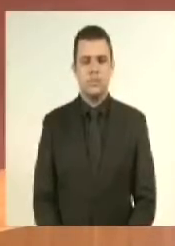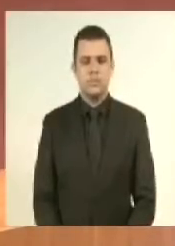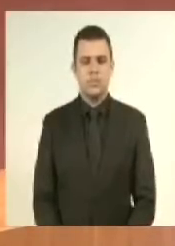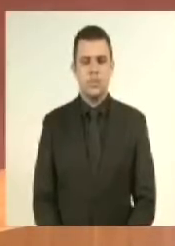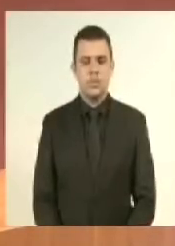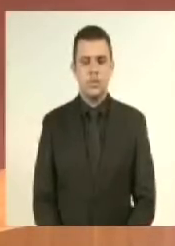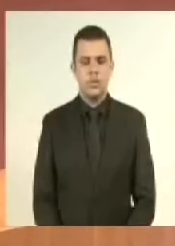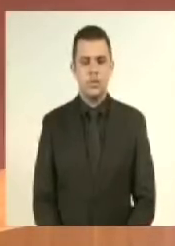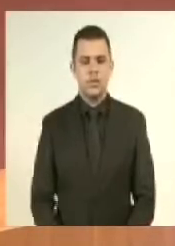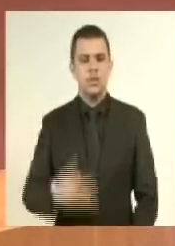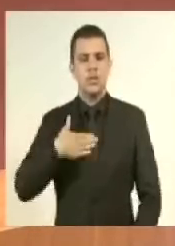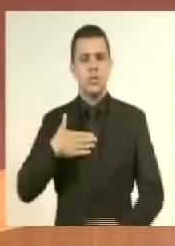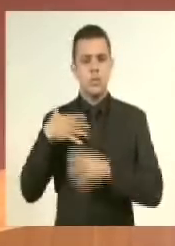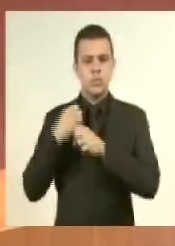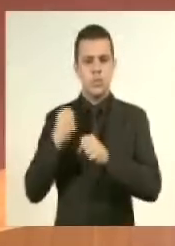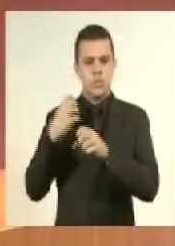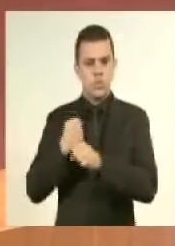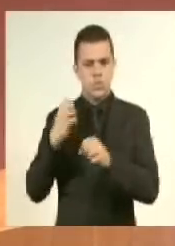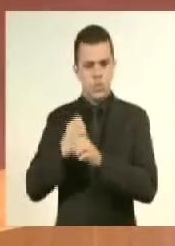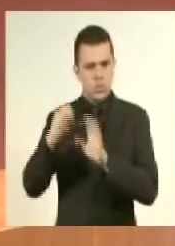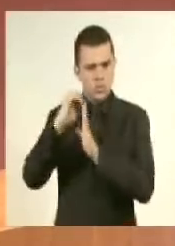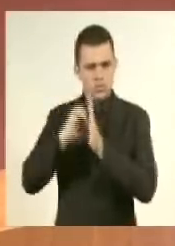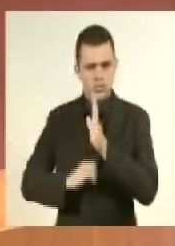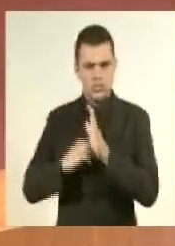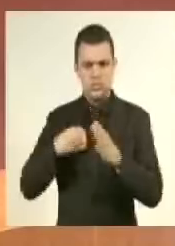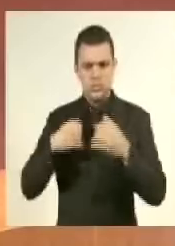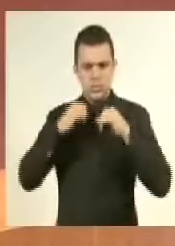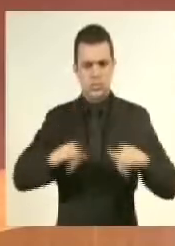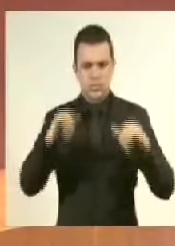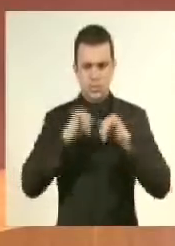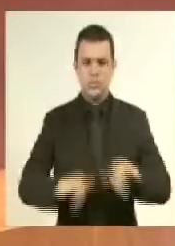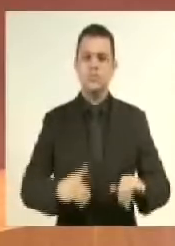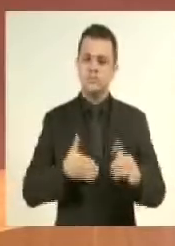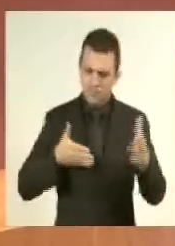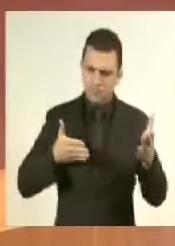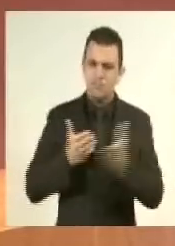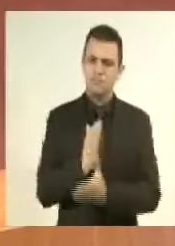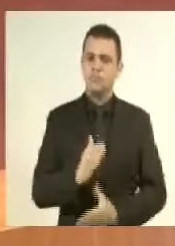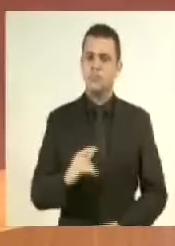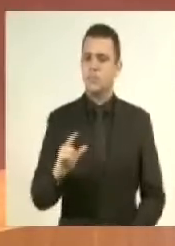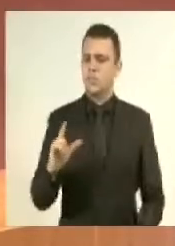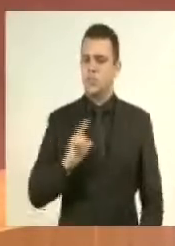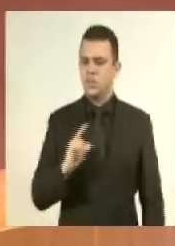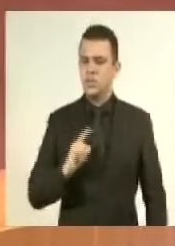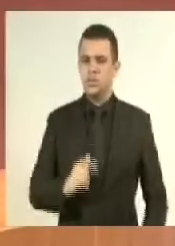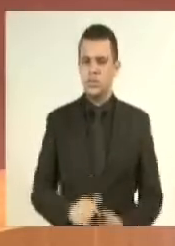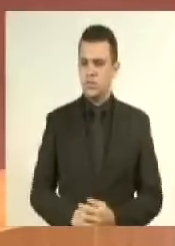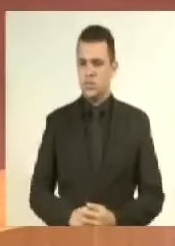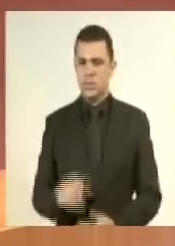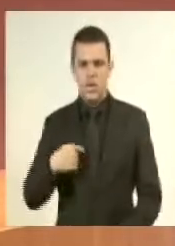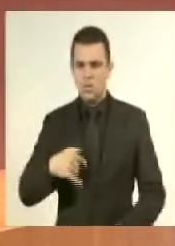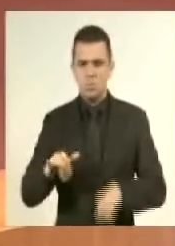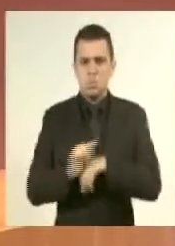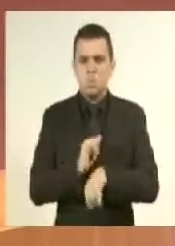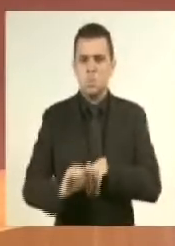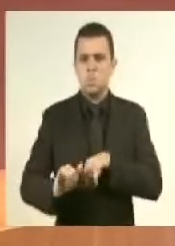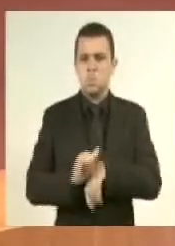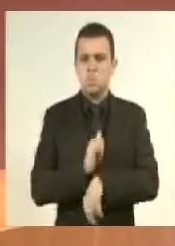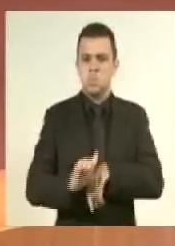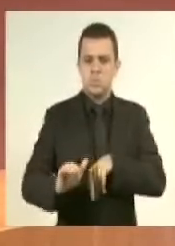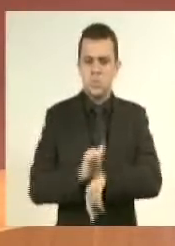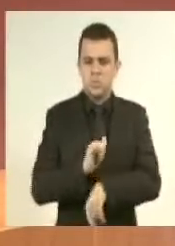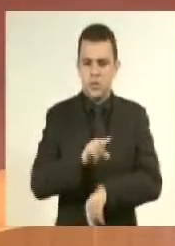As minhas contas foram aprovadas. Eu não usei das táticas que acham que